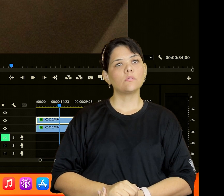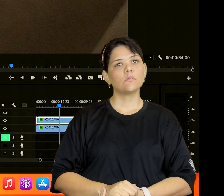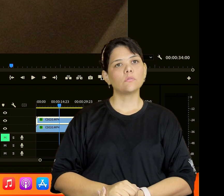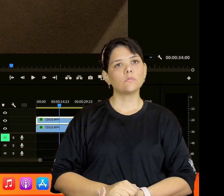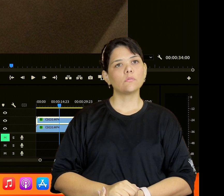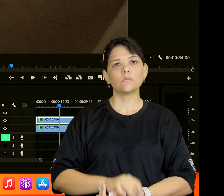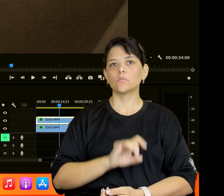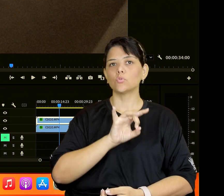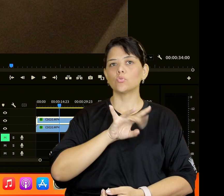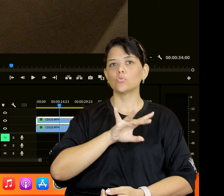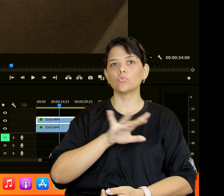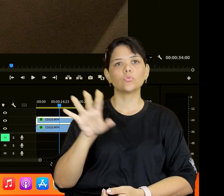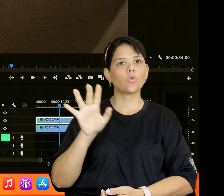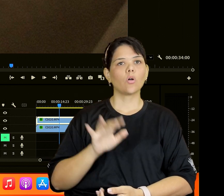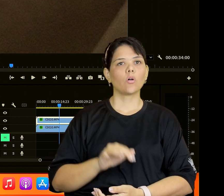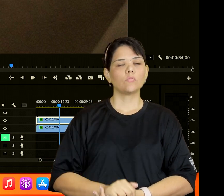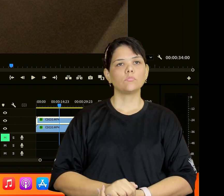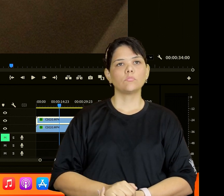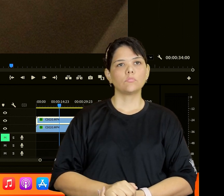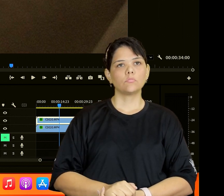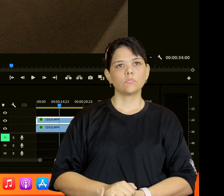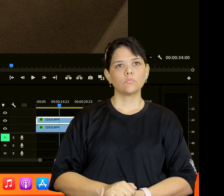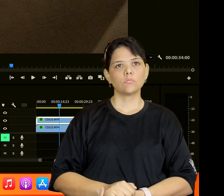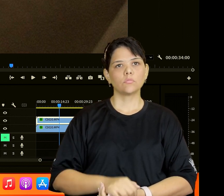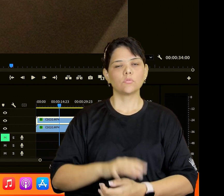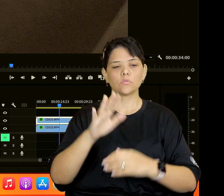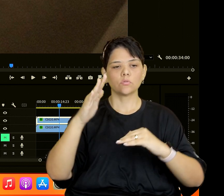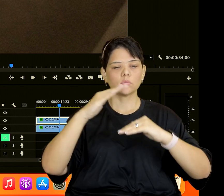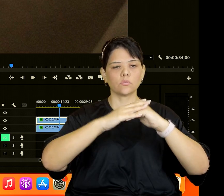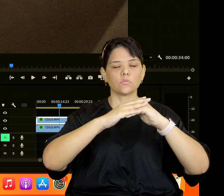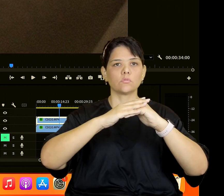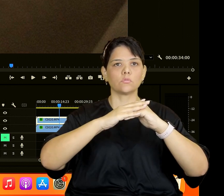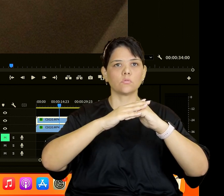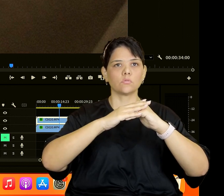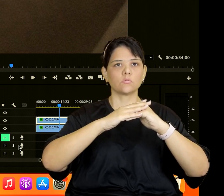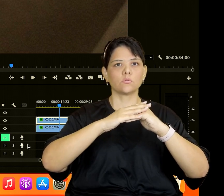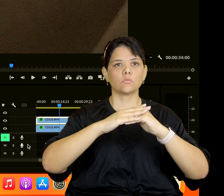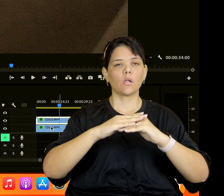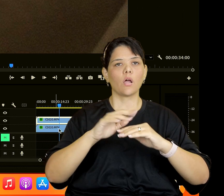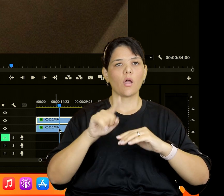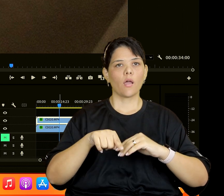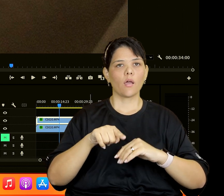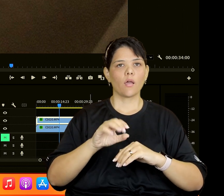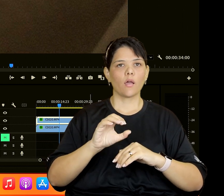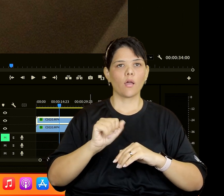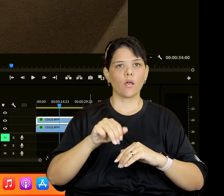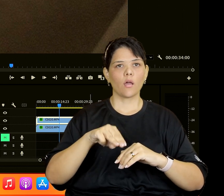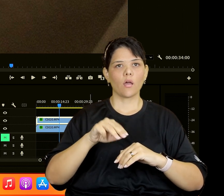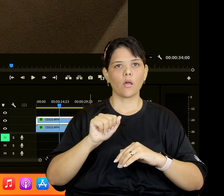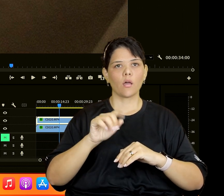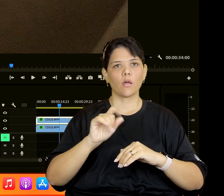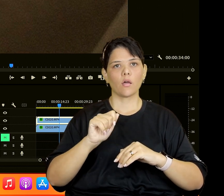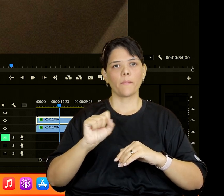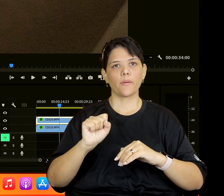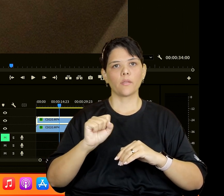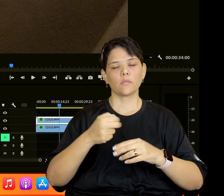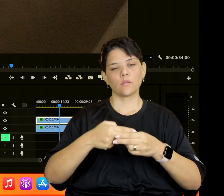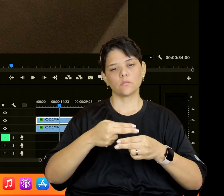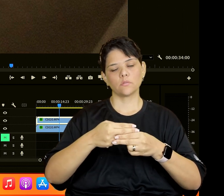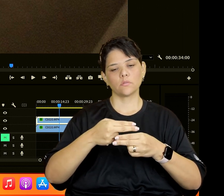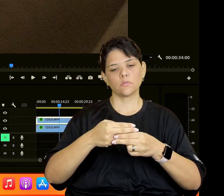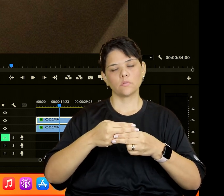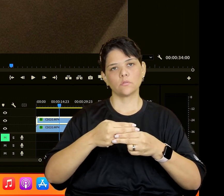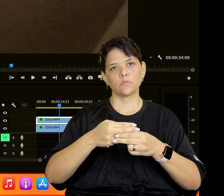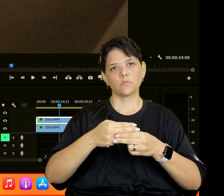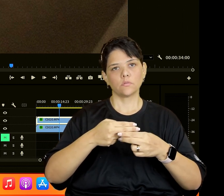Pronto. É só botar um em cima do outro. Então, camadas. A gente funciona muito em camadas editando. Isso que eu quero